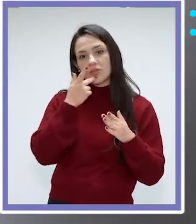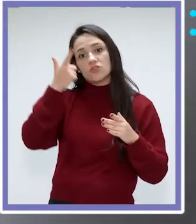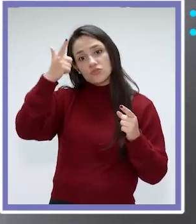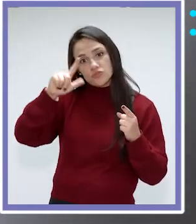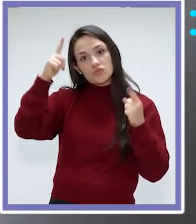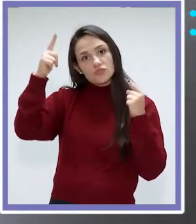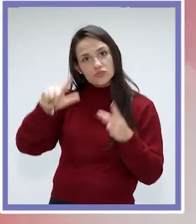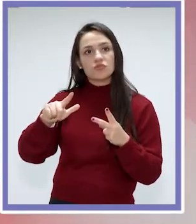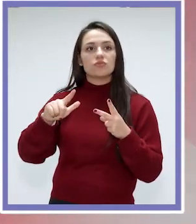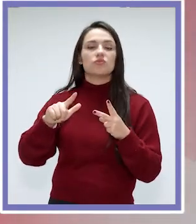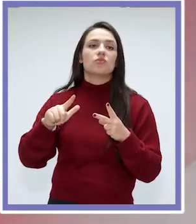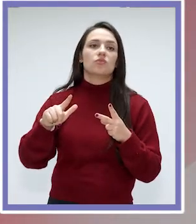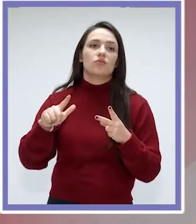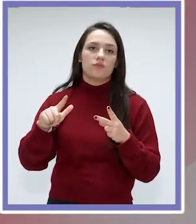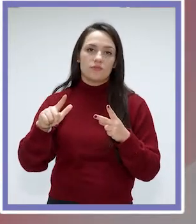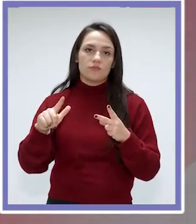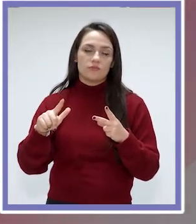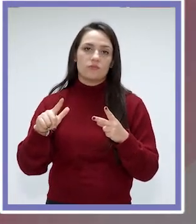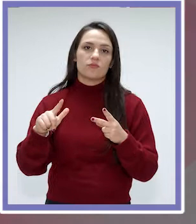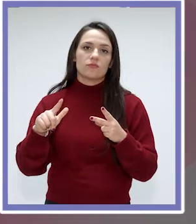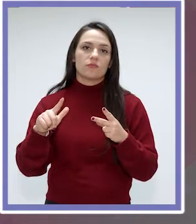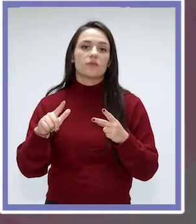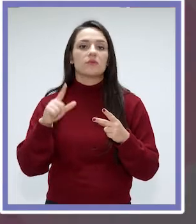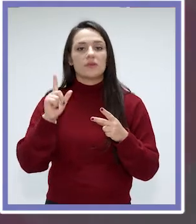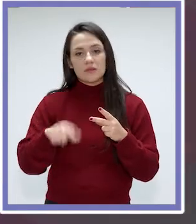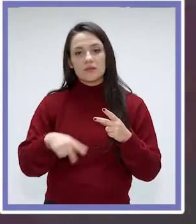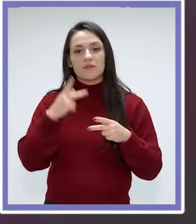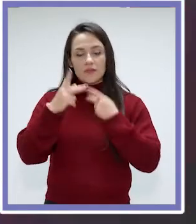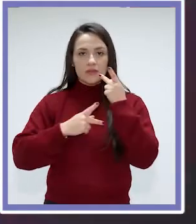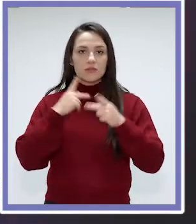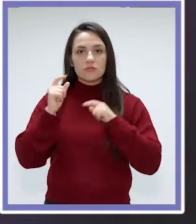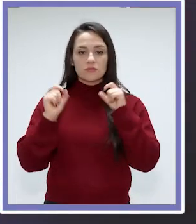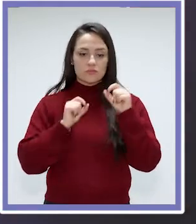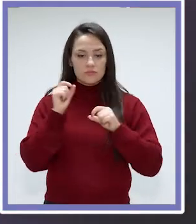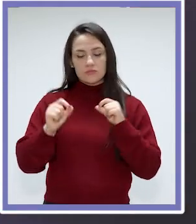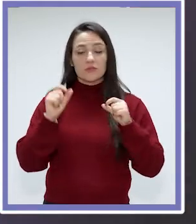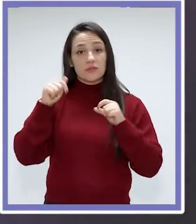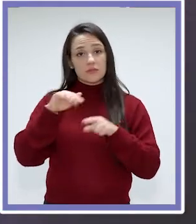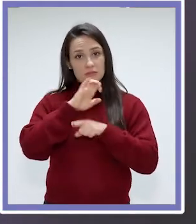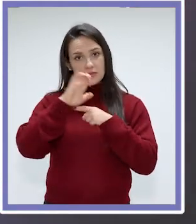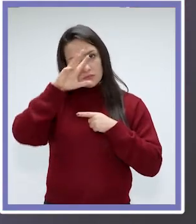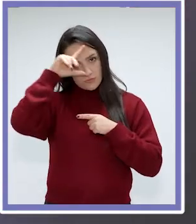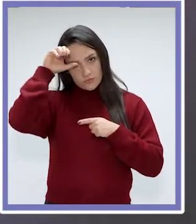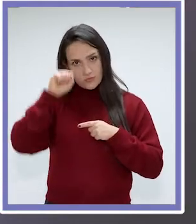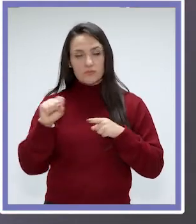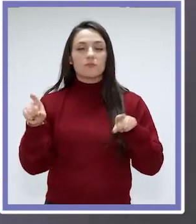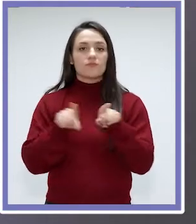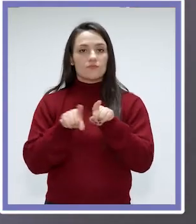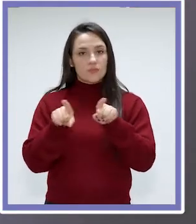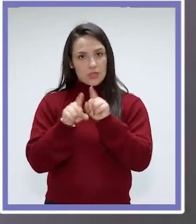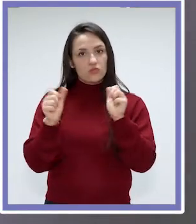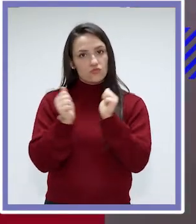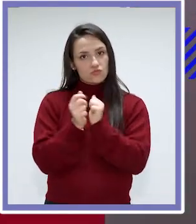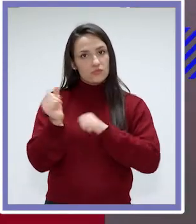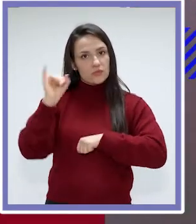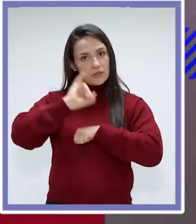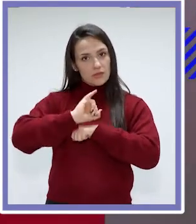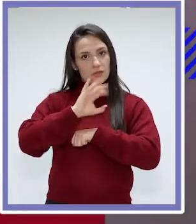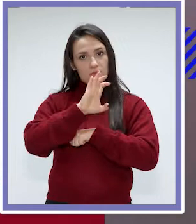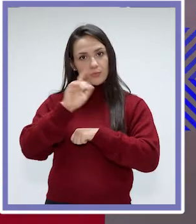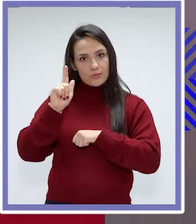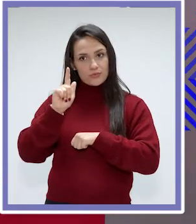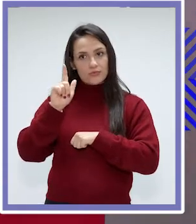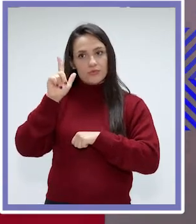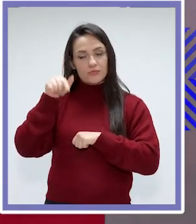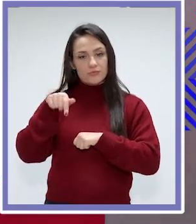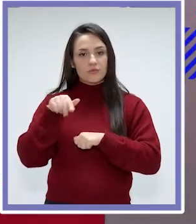novamente, porque quando a gente pensa em futuro, pensa na posição de Mato Grosso do Sul, da capital também Campo Grande, como